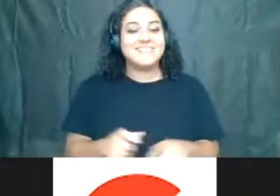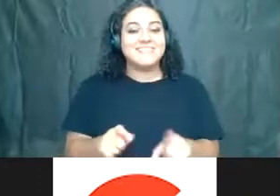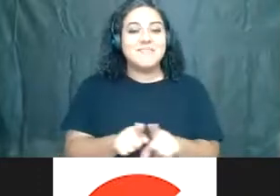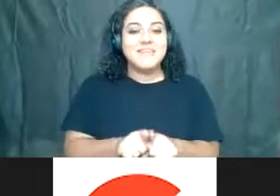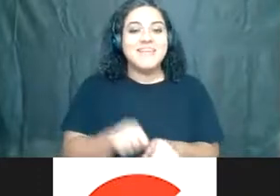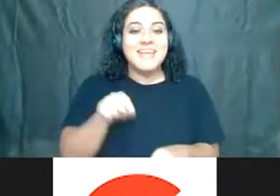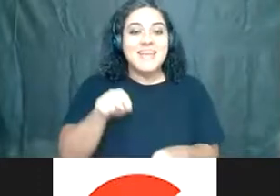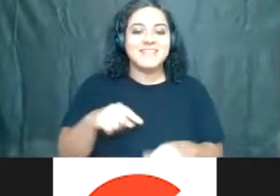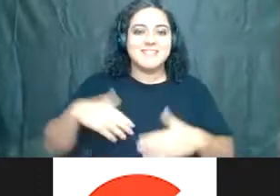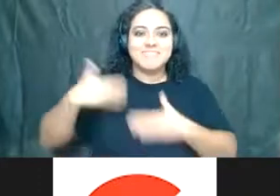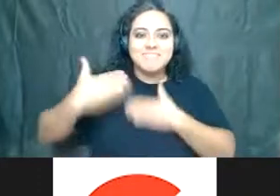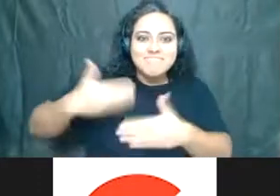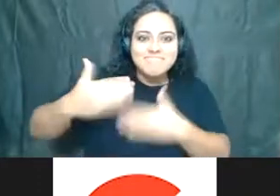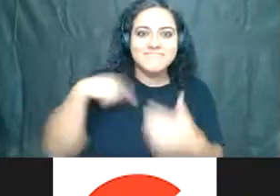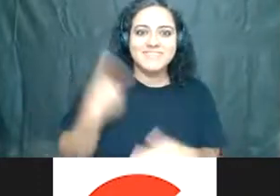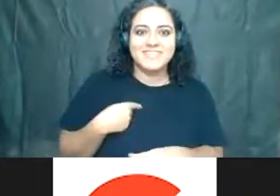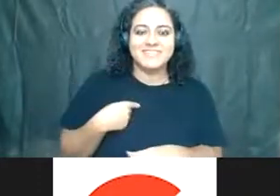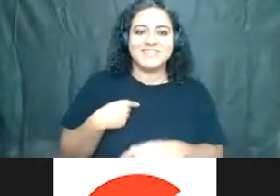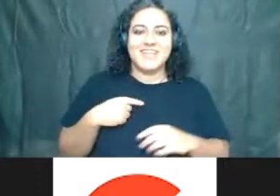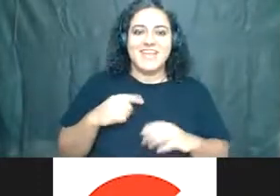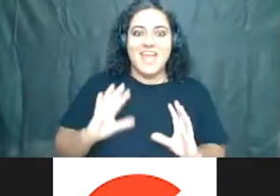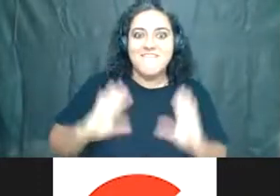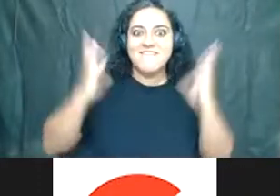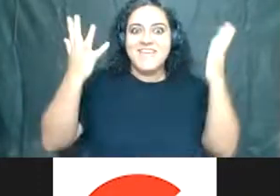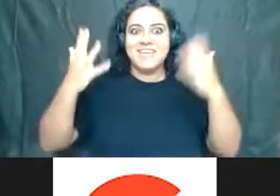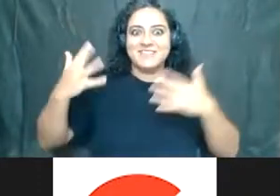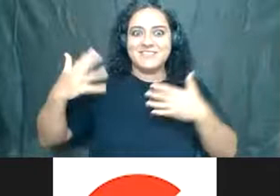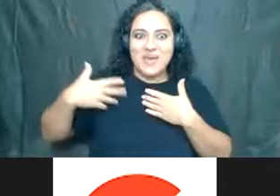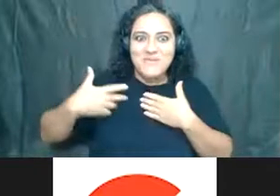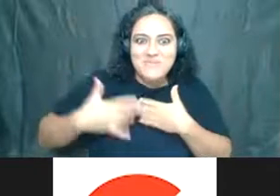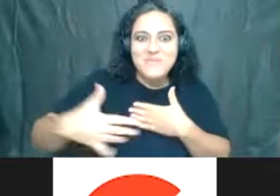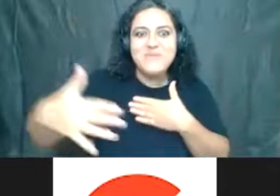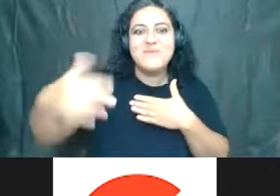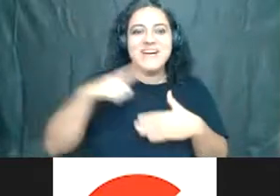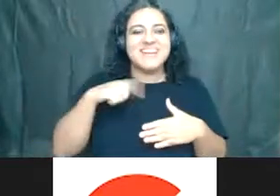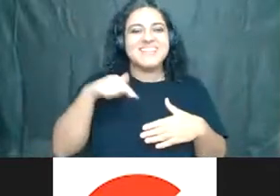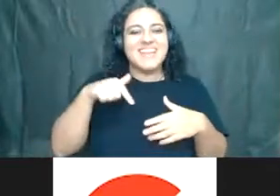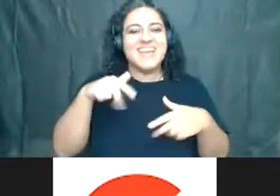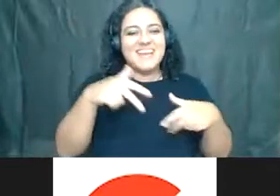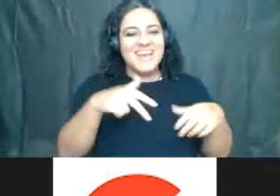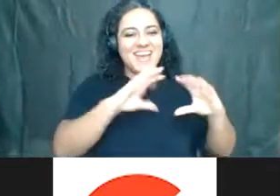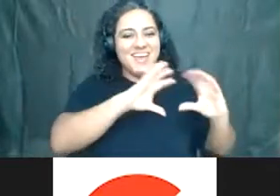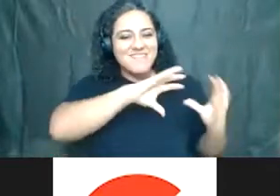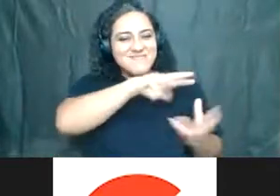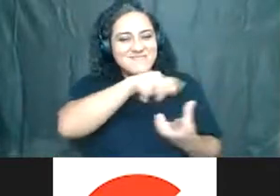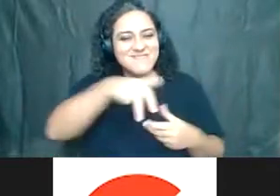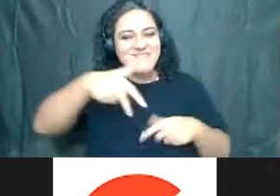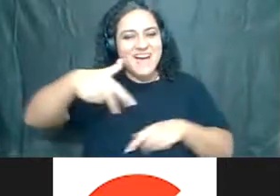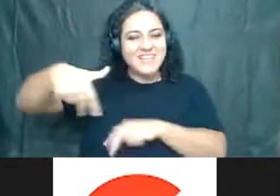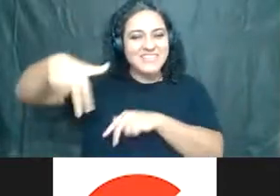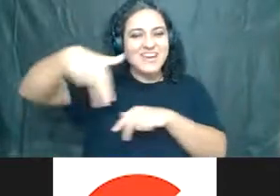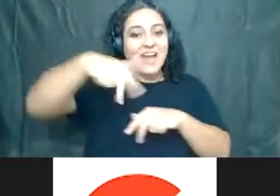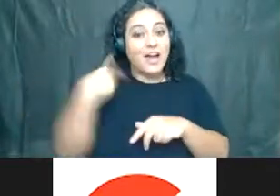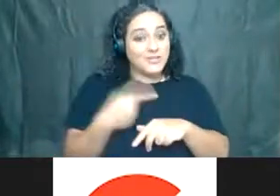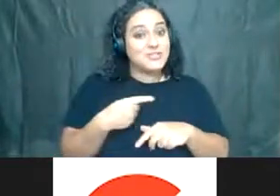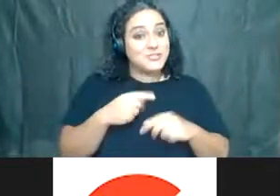essa grande embarcação que nós entramos, né? Essa nave espacial que simboliza aí esse astronauta, a jornada continua.